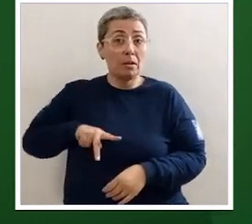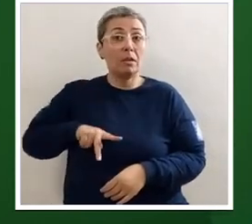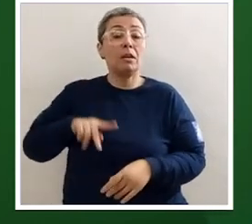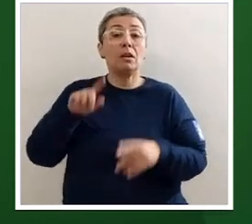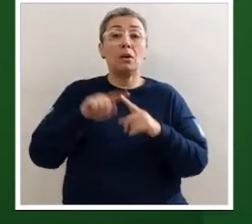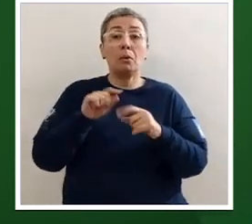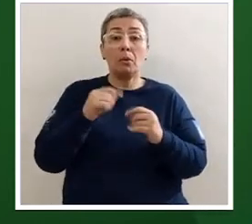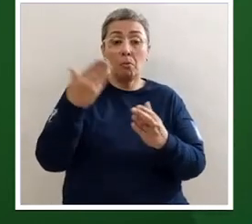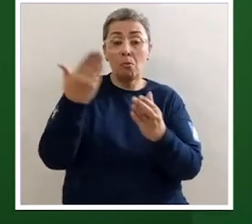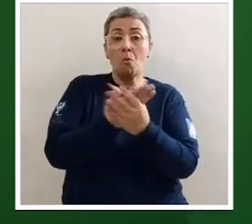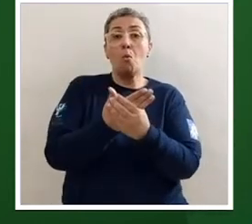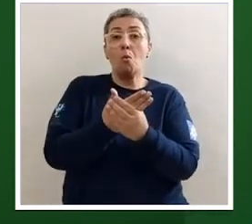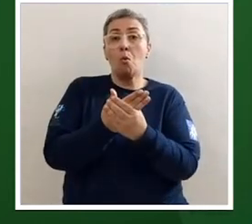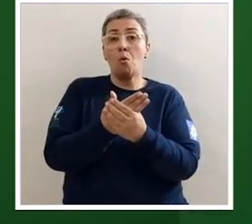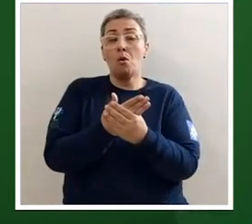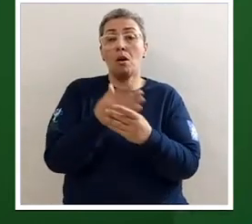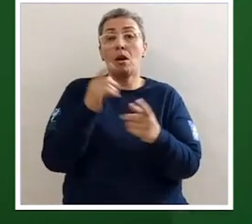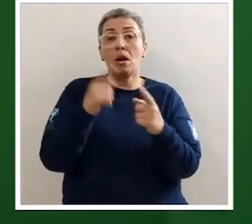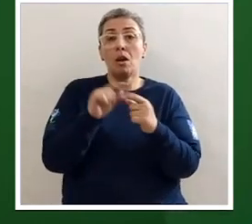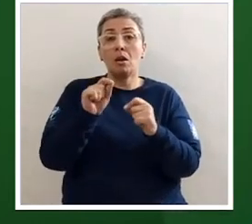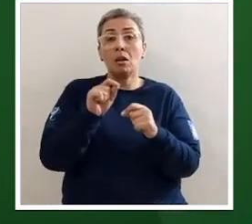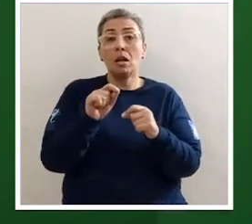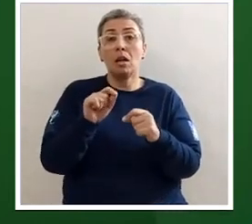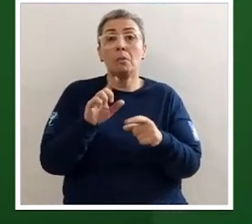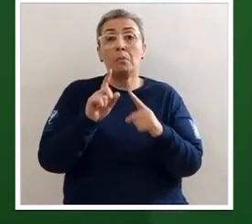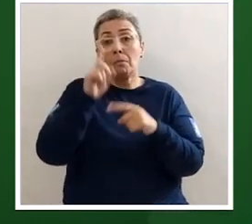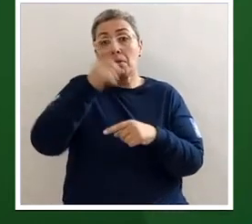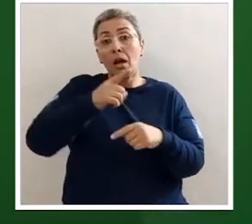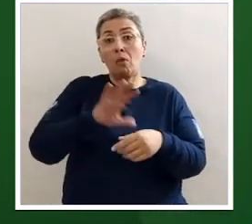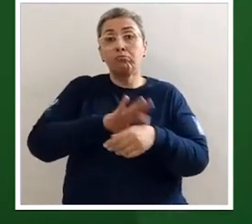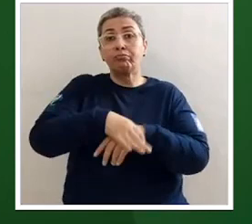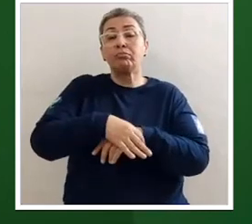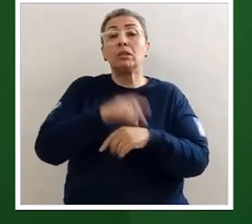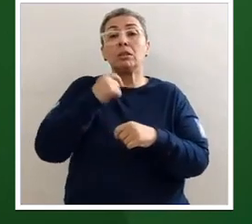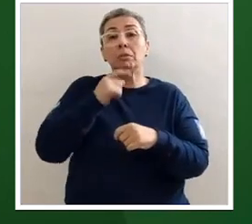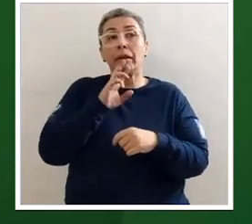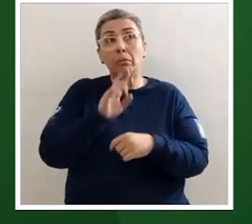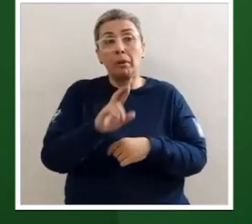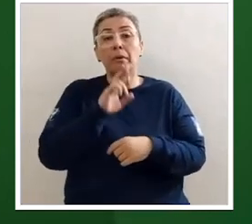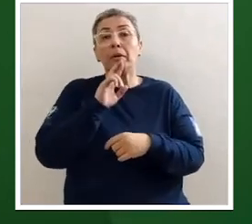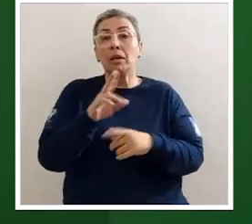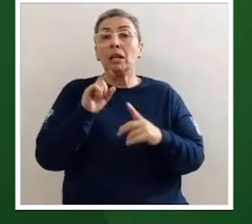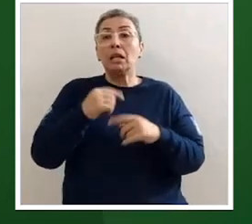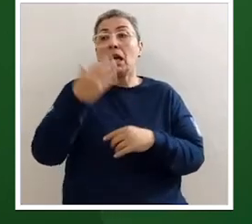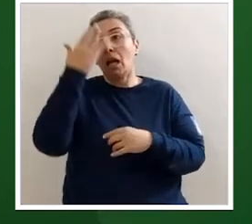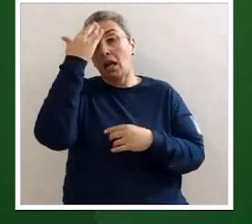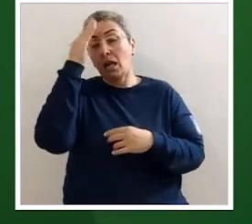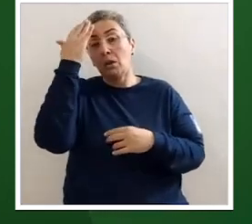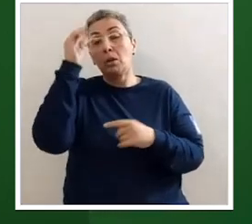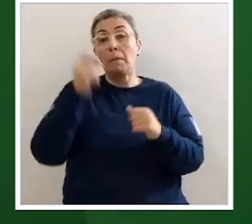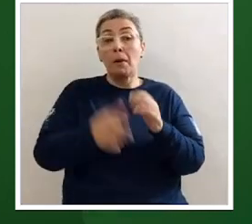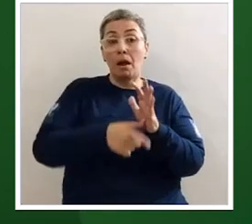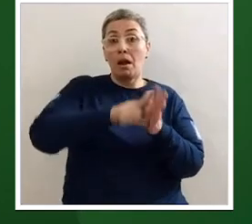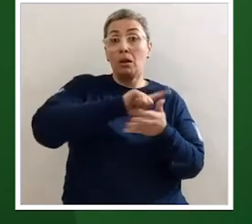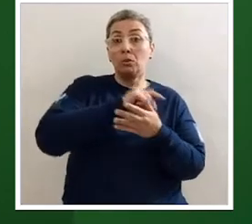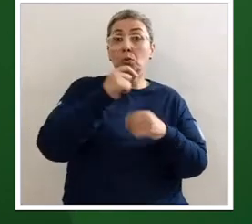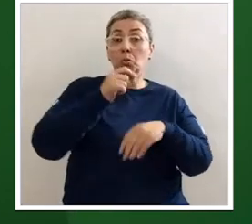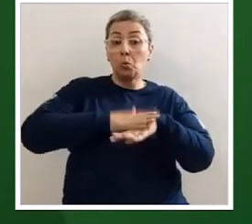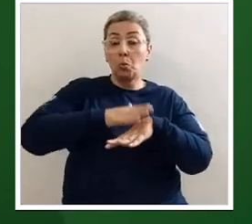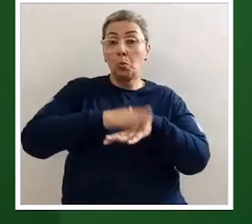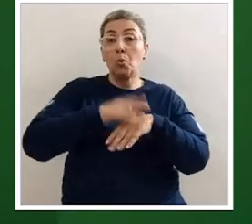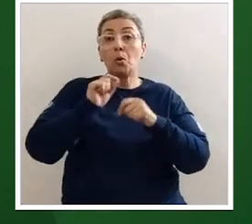entrava com comandado de segurança e a gente tinha que estar respondendo então nós entendemos que a gente precisava fazer